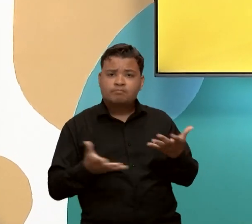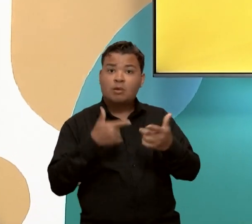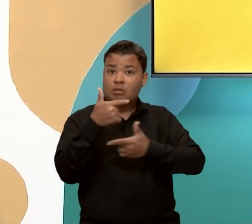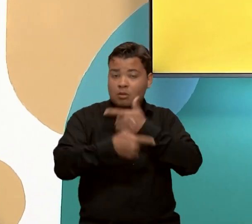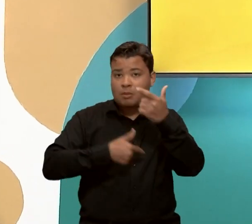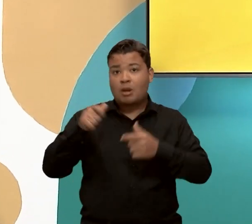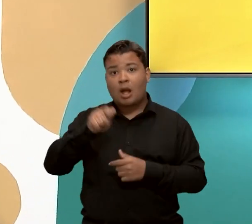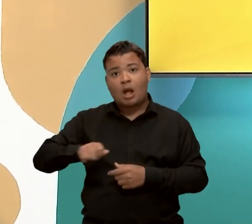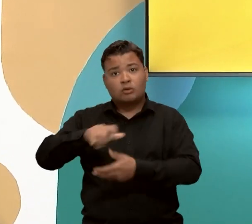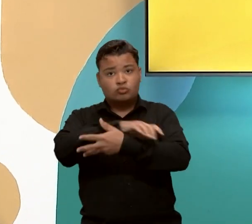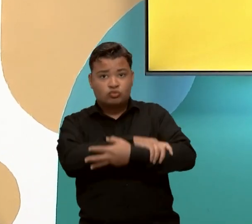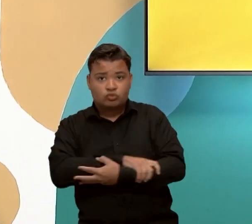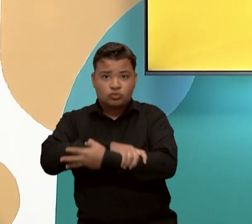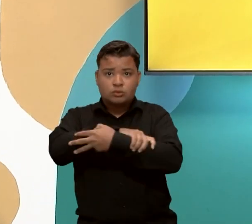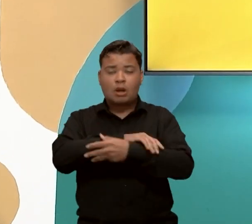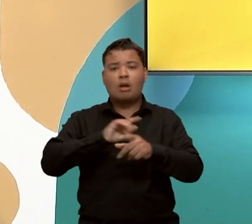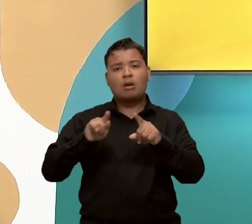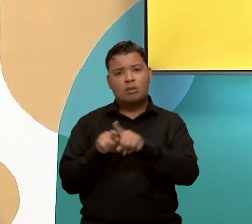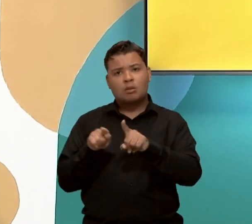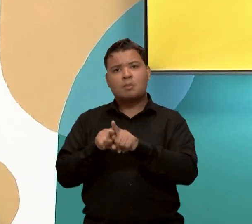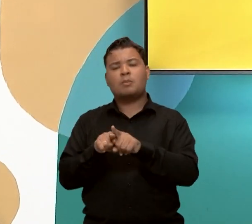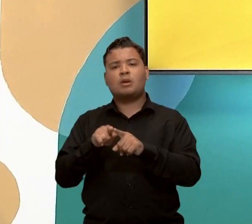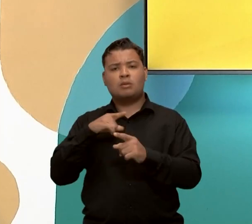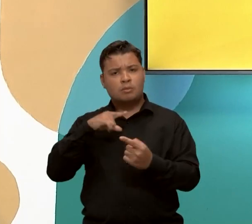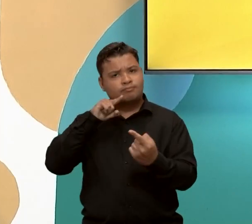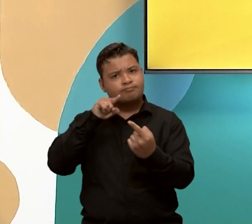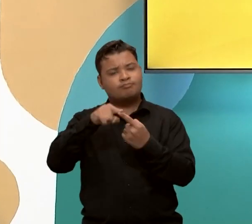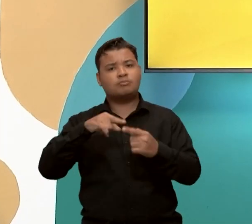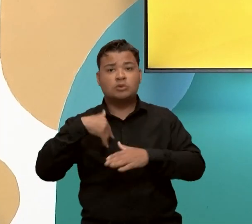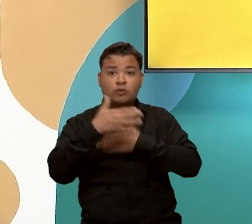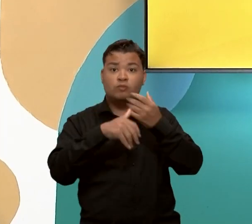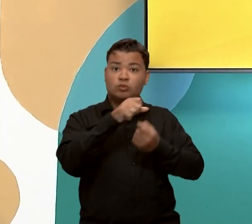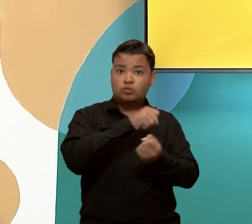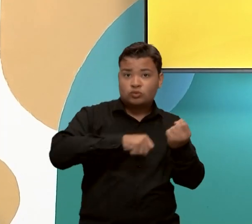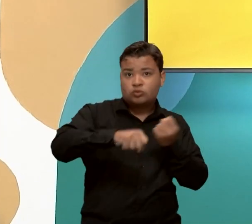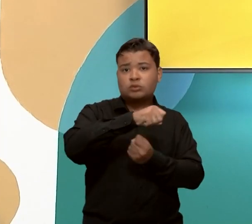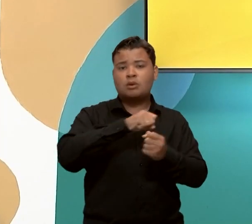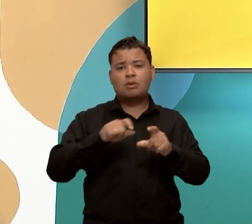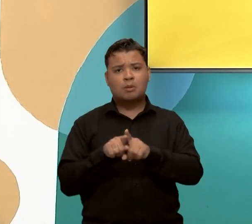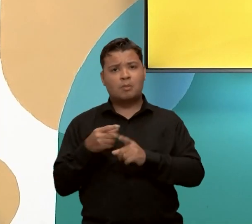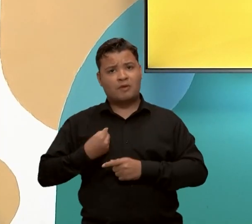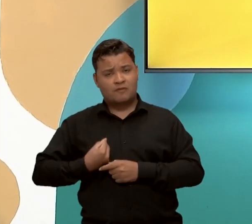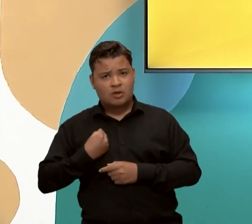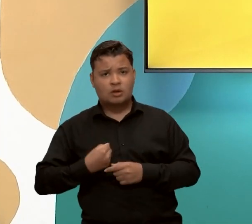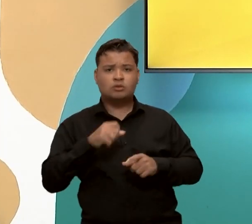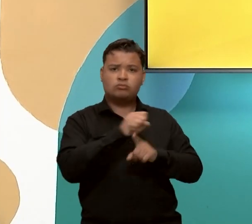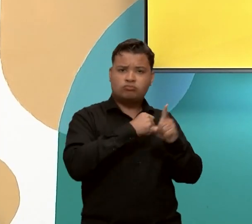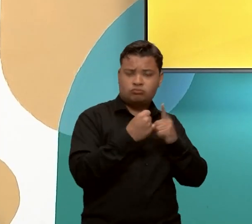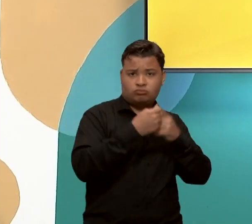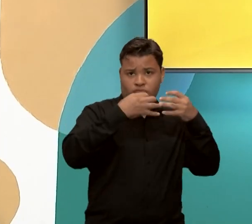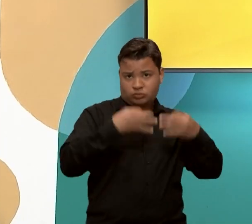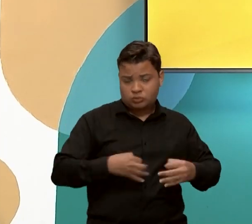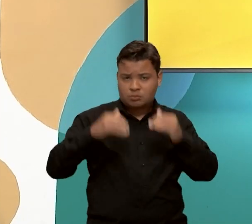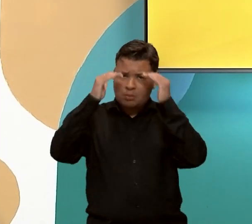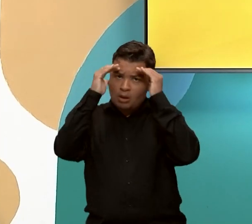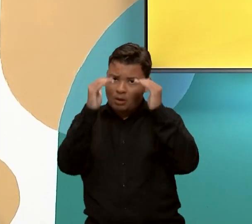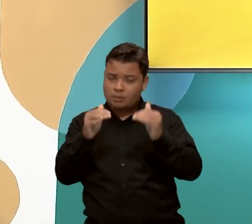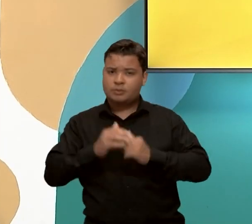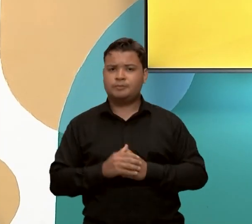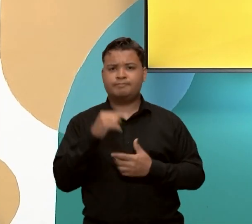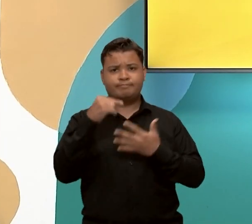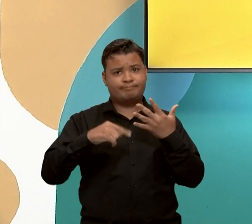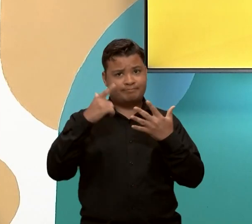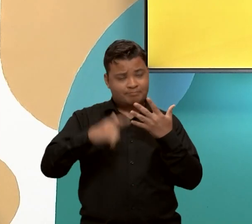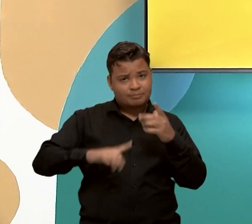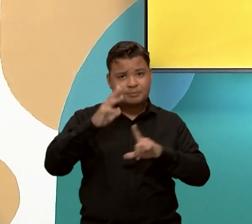a partir do desenvolvimento sustentável, respeito à vida e à justiça social. Tudo isso e muito mais